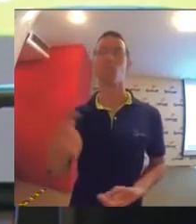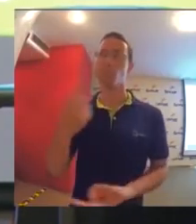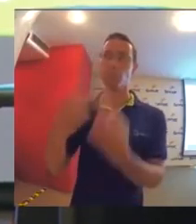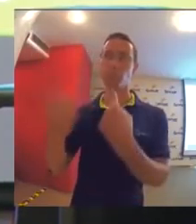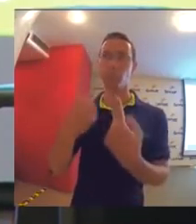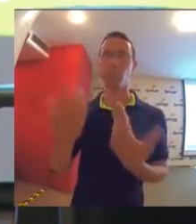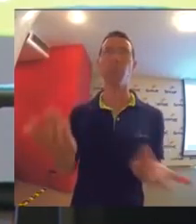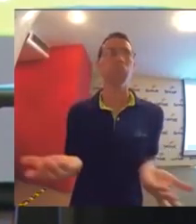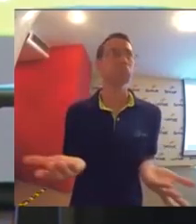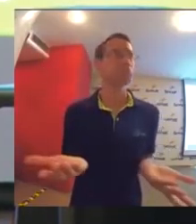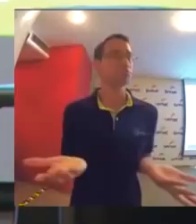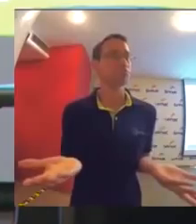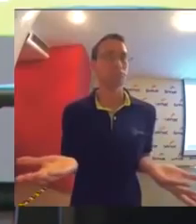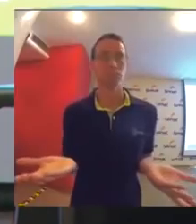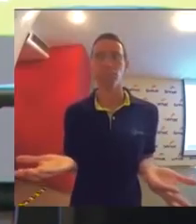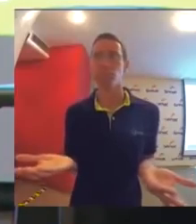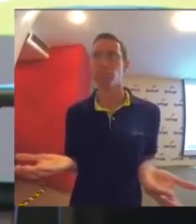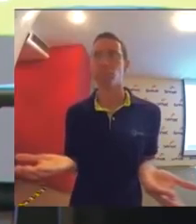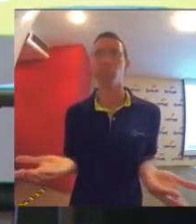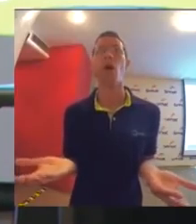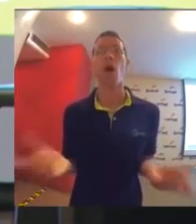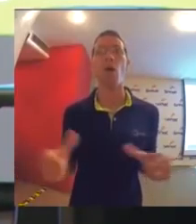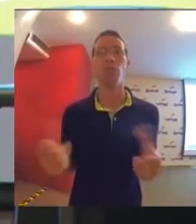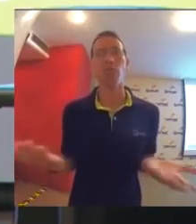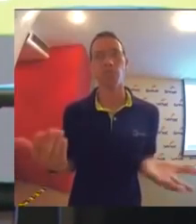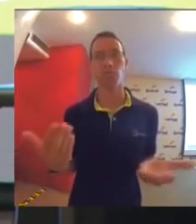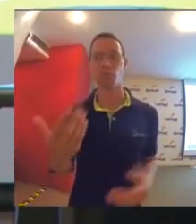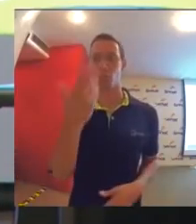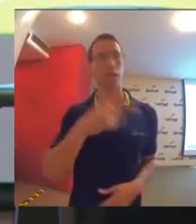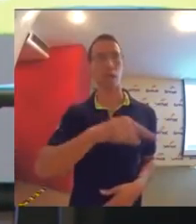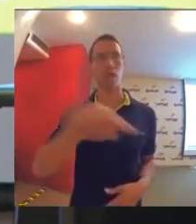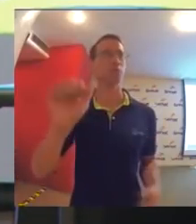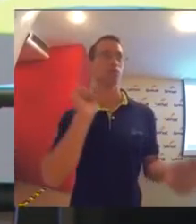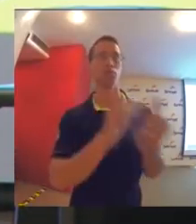disse, onde é que está? Está com as crianças, onde é que ele deve estar?